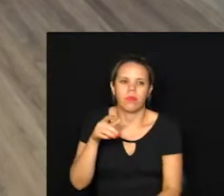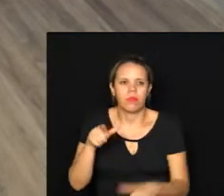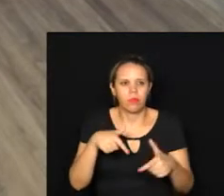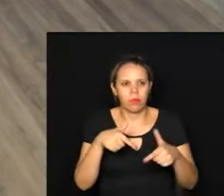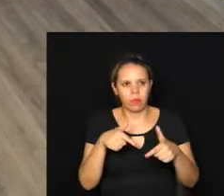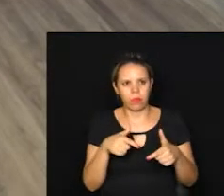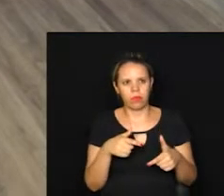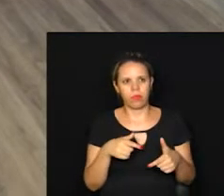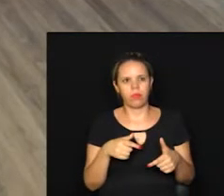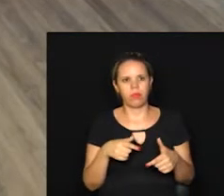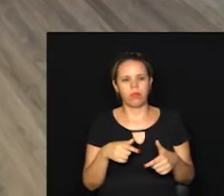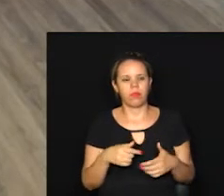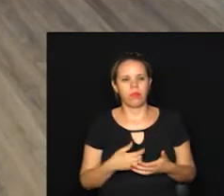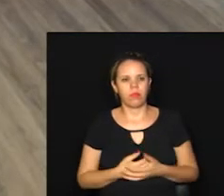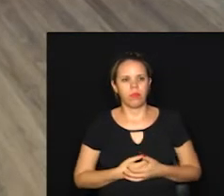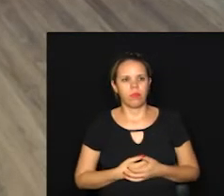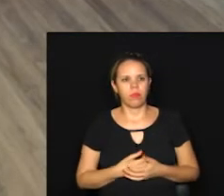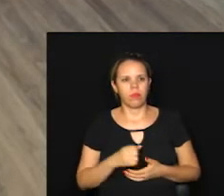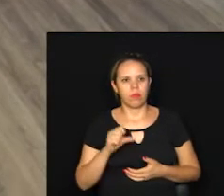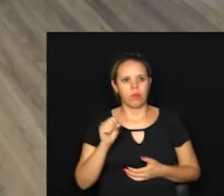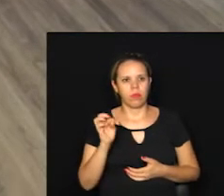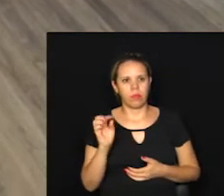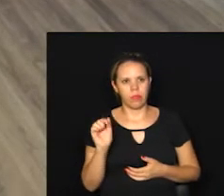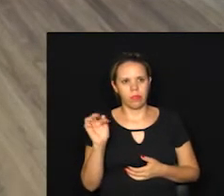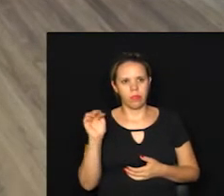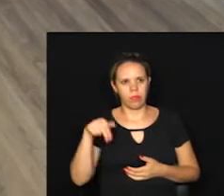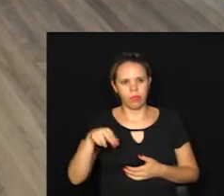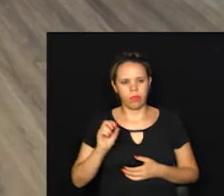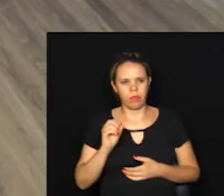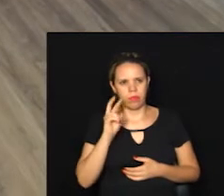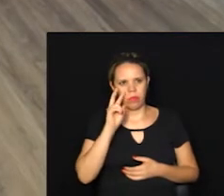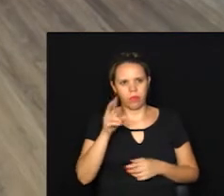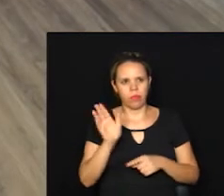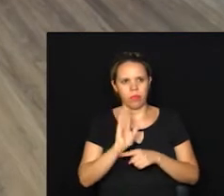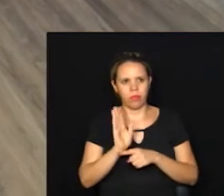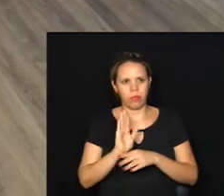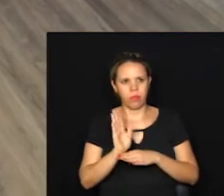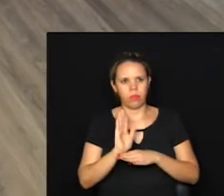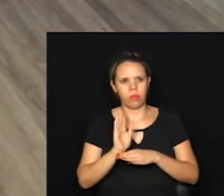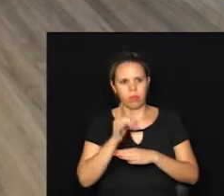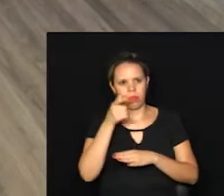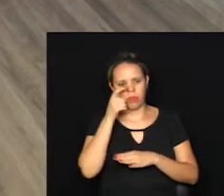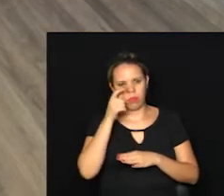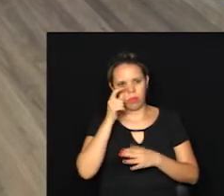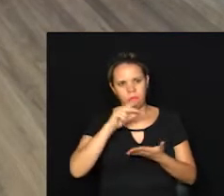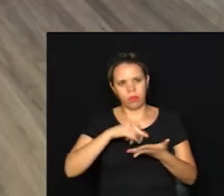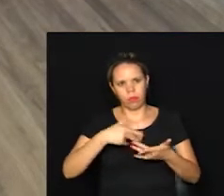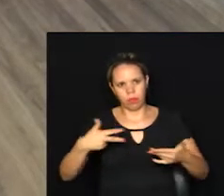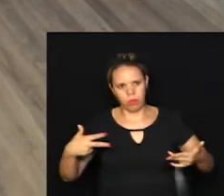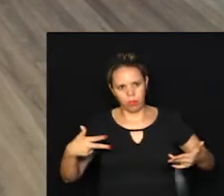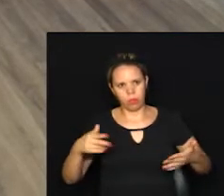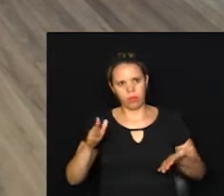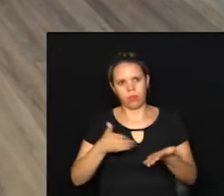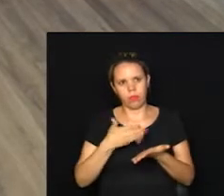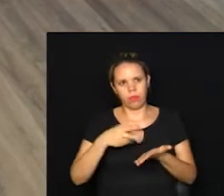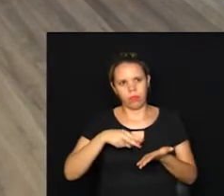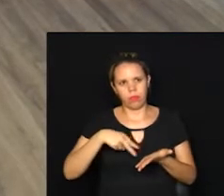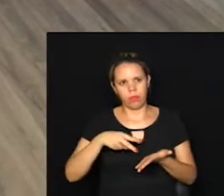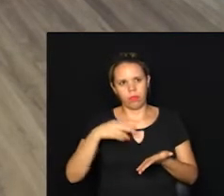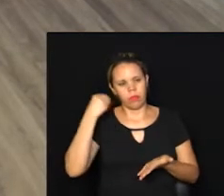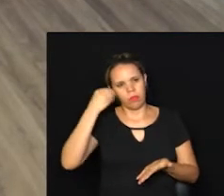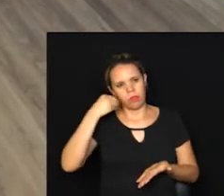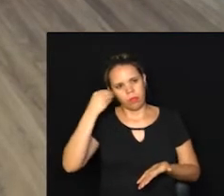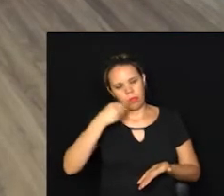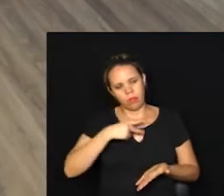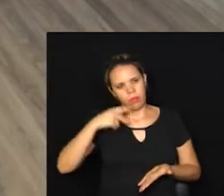Stefan Campineiro. Já fui ao cinema, assisti documentário, já li livro do Stefan, grande conhecedor